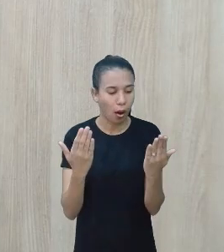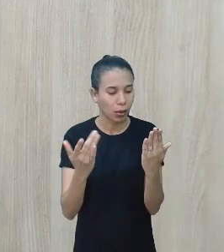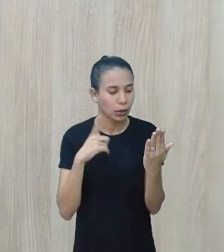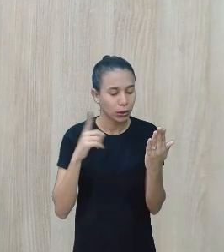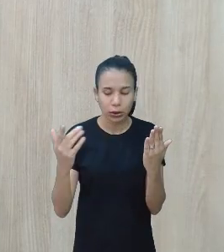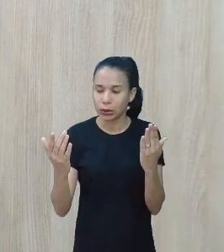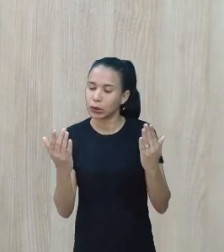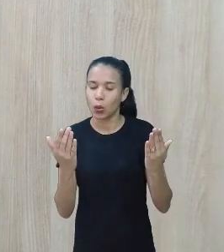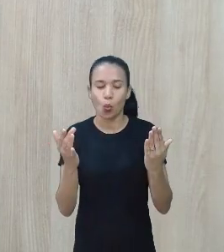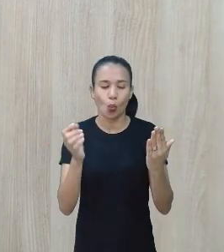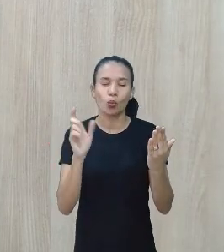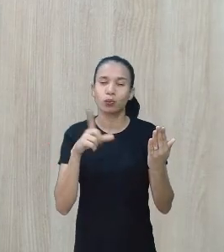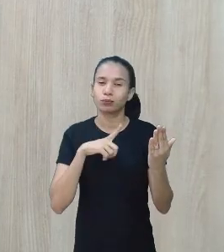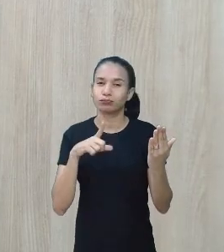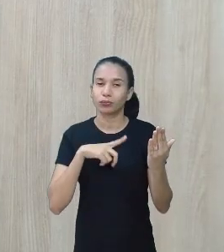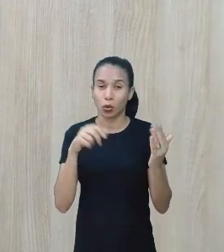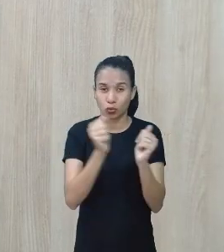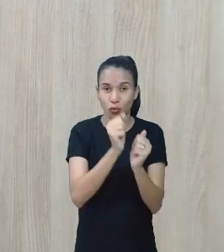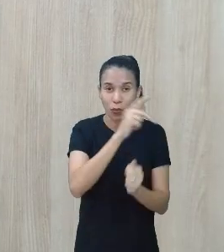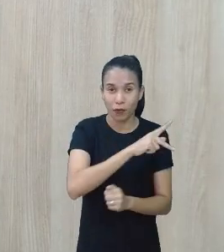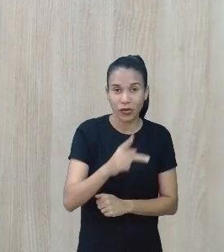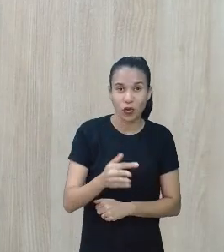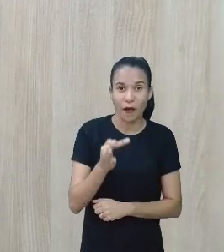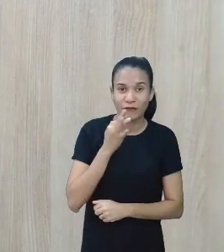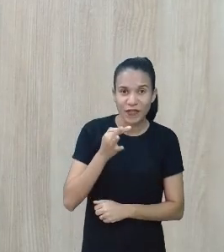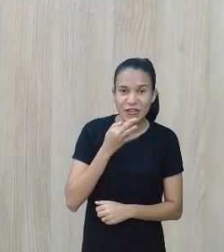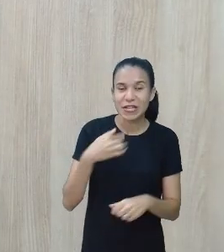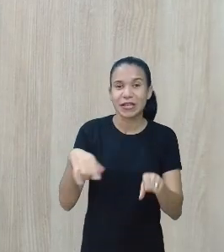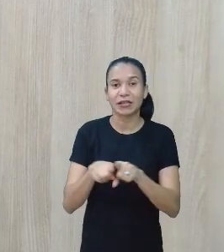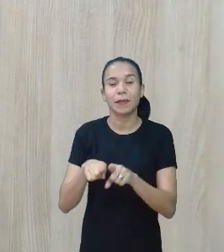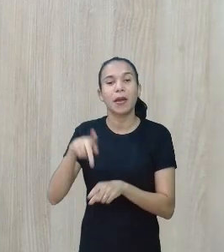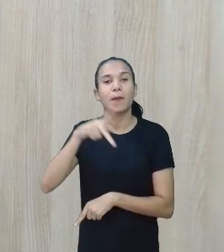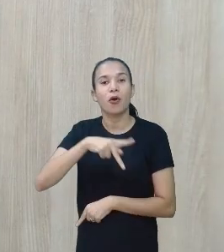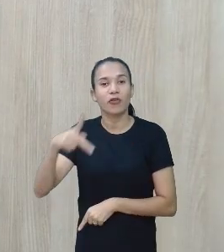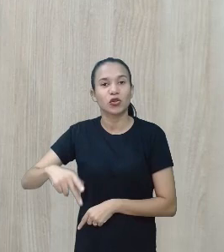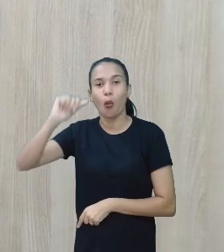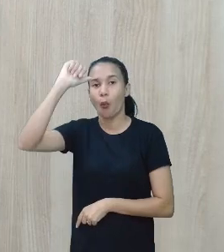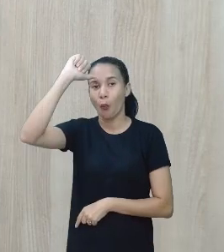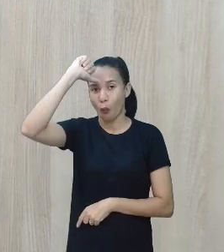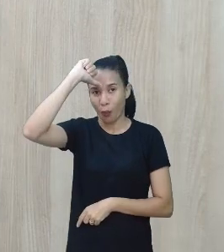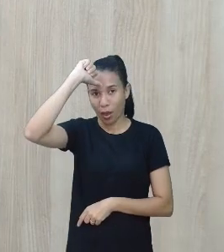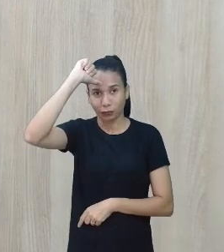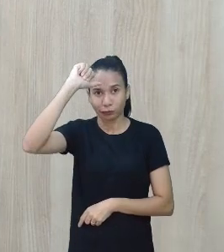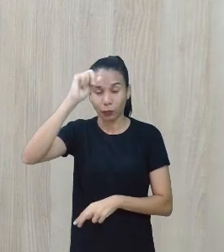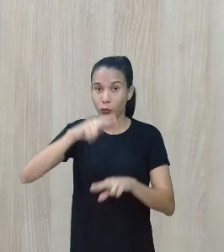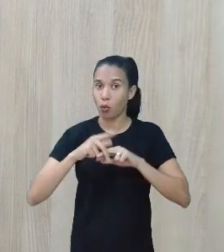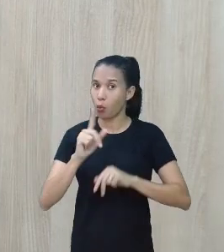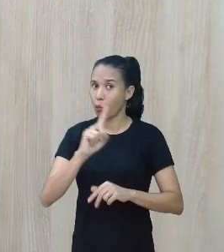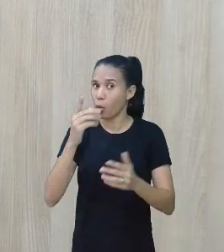gente está trazendo aqui, tanto com a professora Fernanda, tanto com o professor Wellington. Então, não